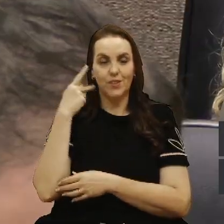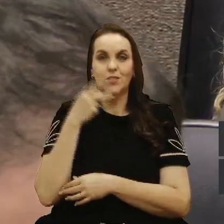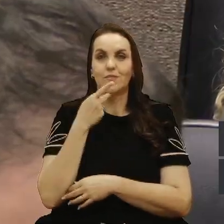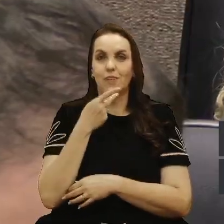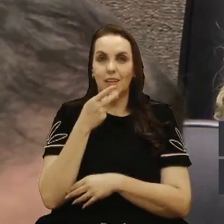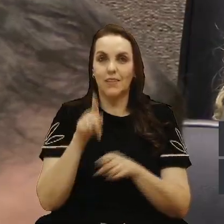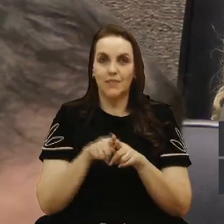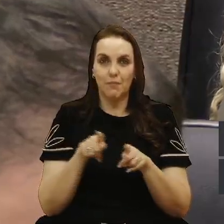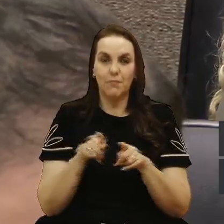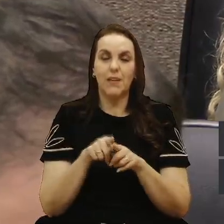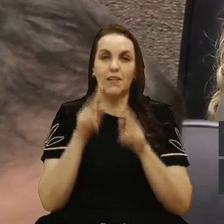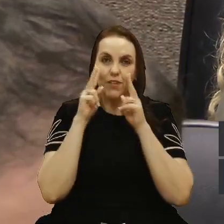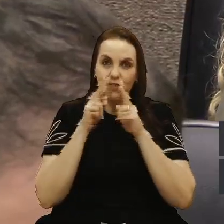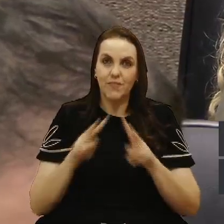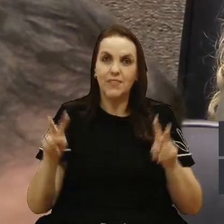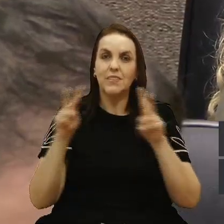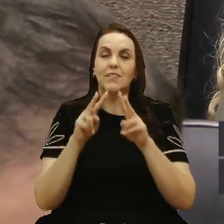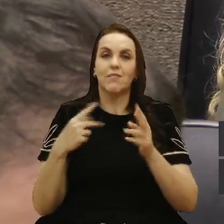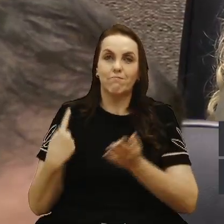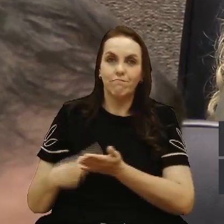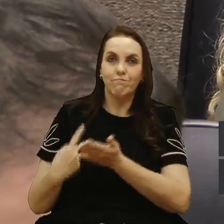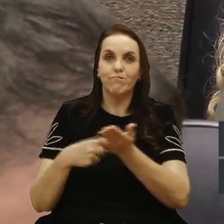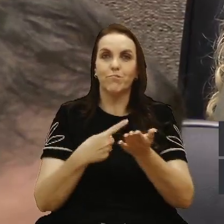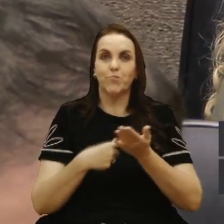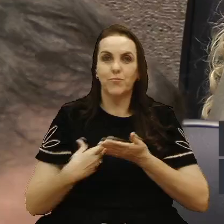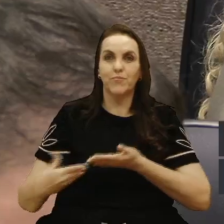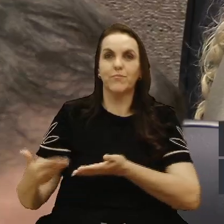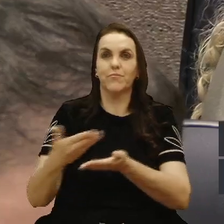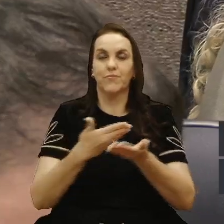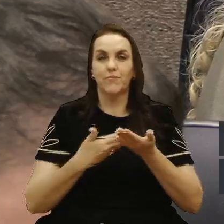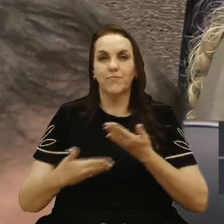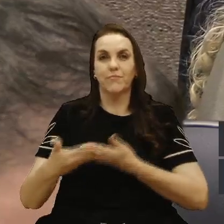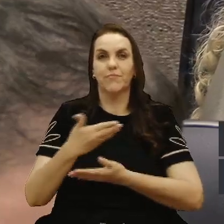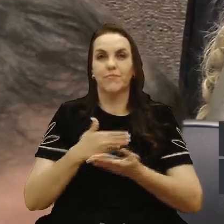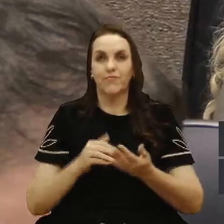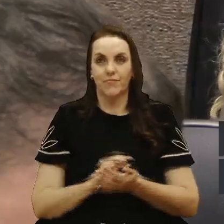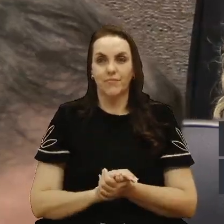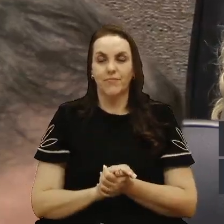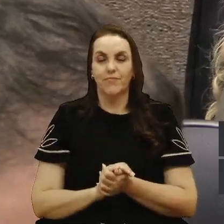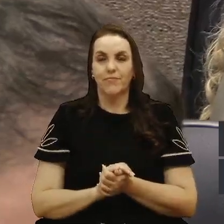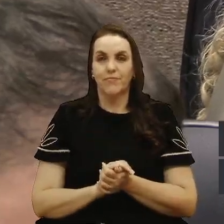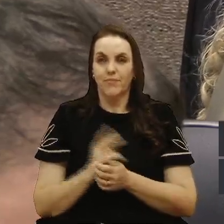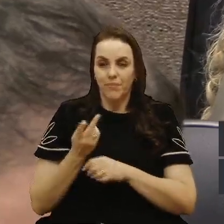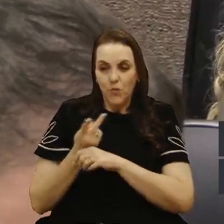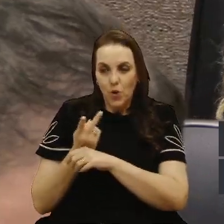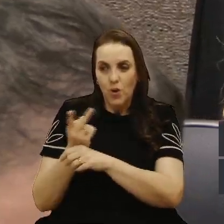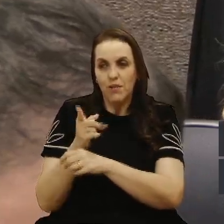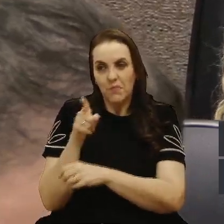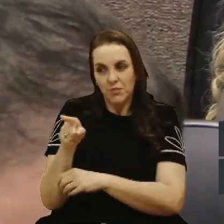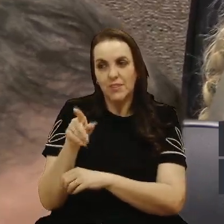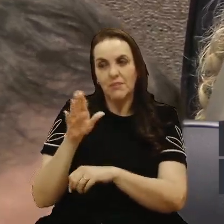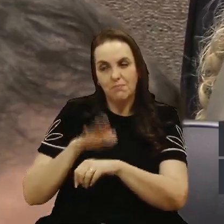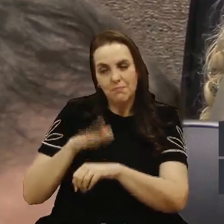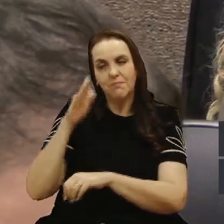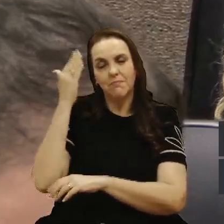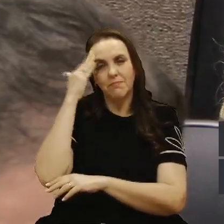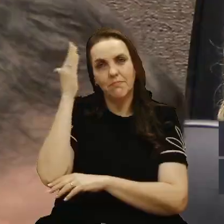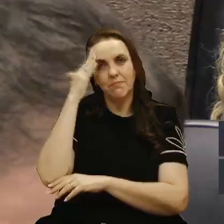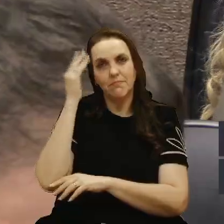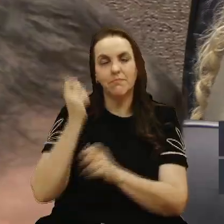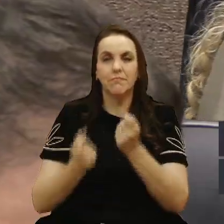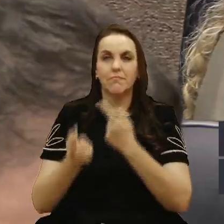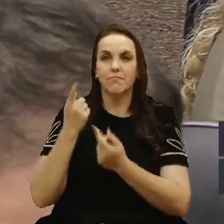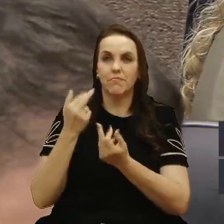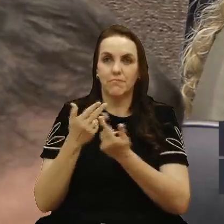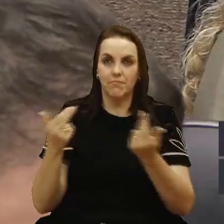visão conciliadora e muitas vezes até que a gente procurava o senhor para saber um pouco mais sobre alguma situação